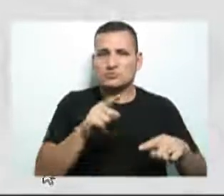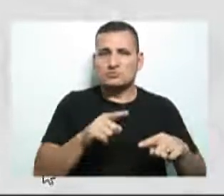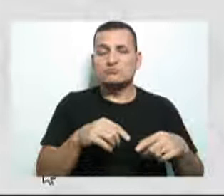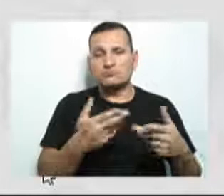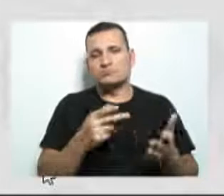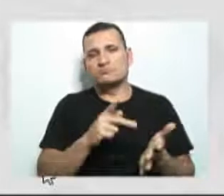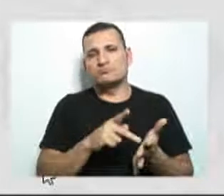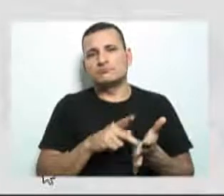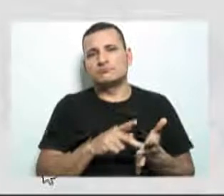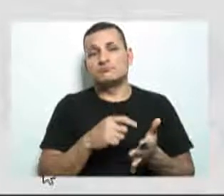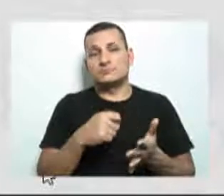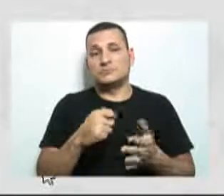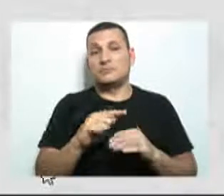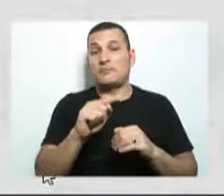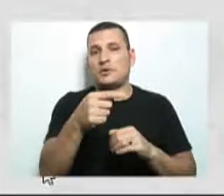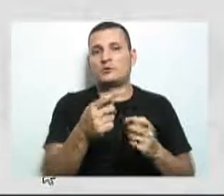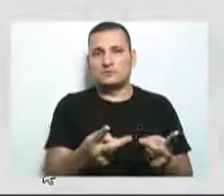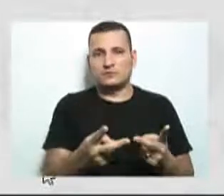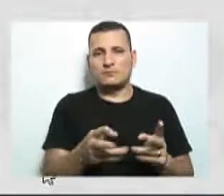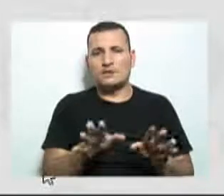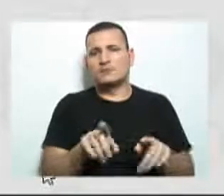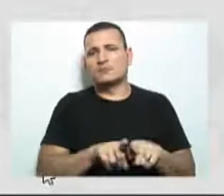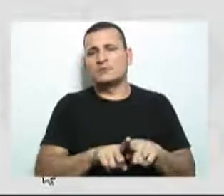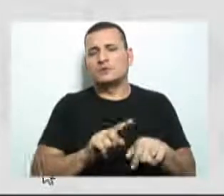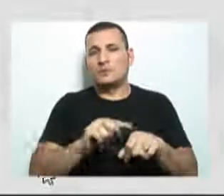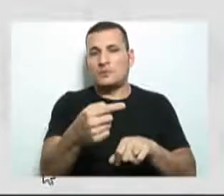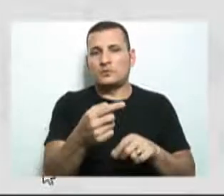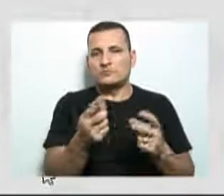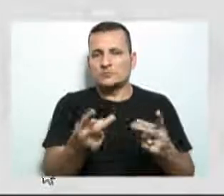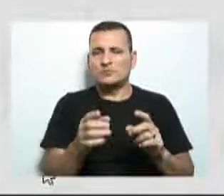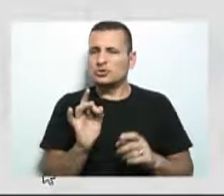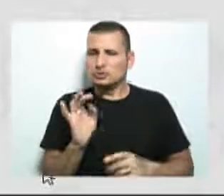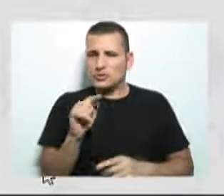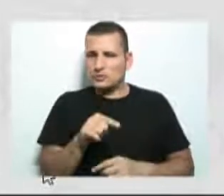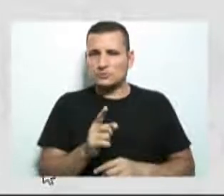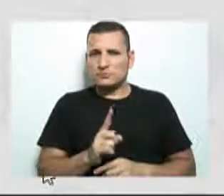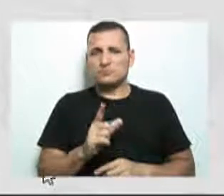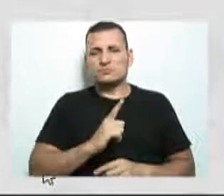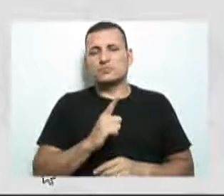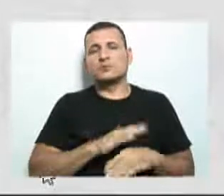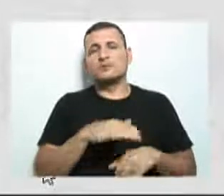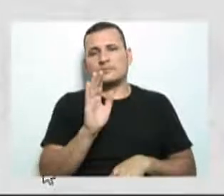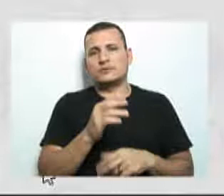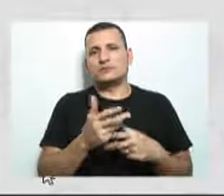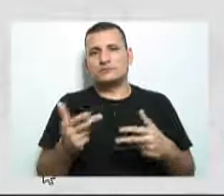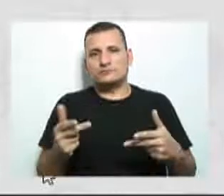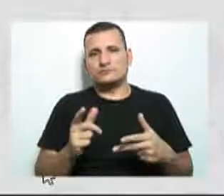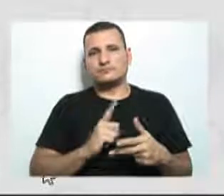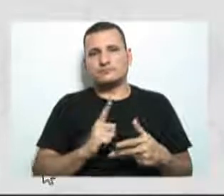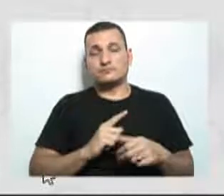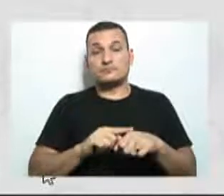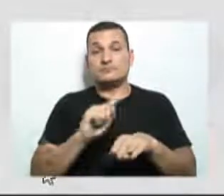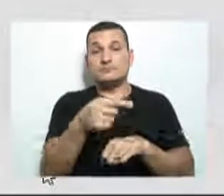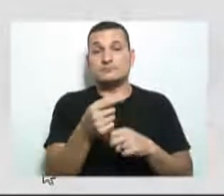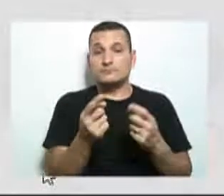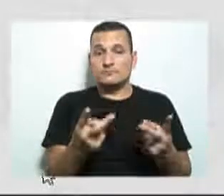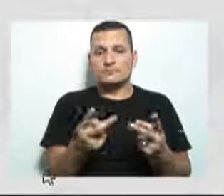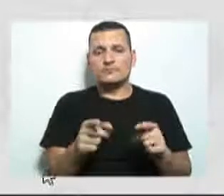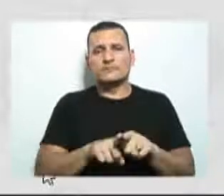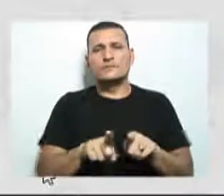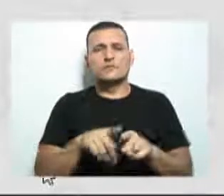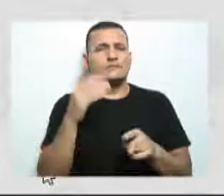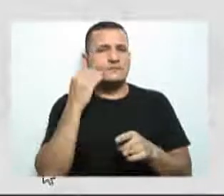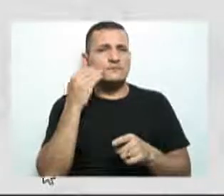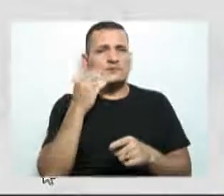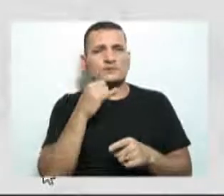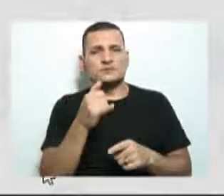realmente precisa de um pós-venda. Mas também o pós-venda não é só isso. Puxa, professor, não, tem mais coisa? Tem. O pós-venda é verificar se o